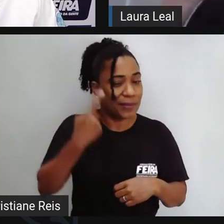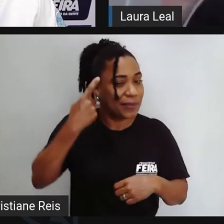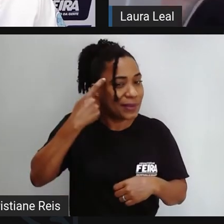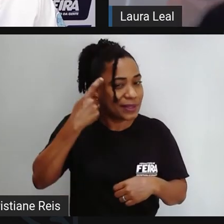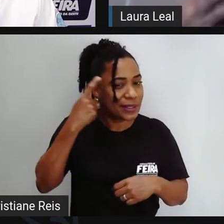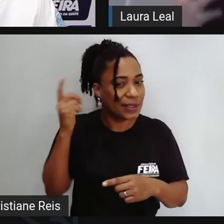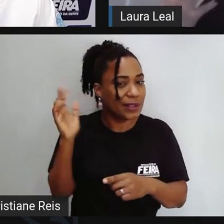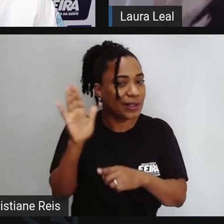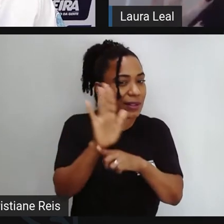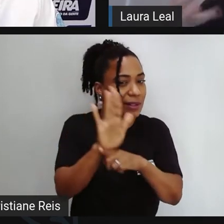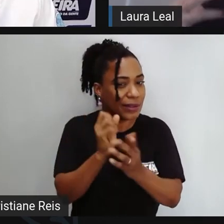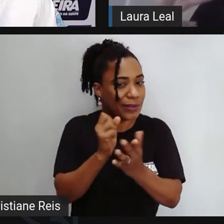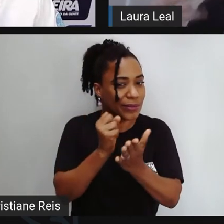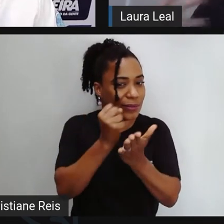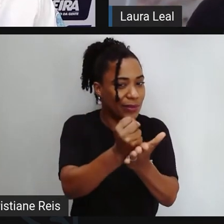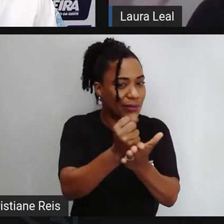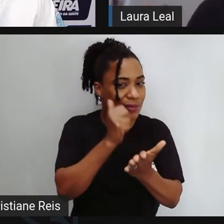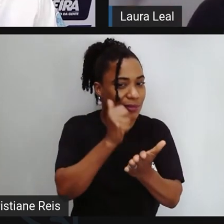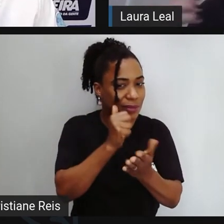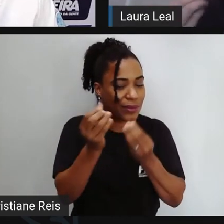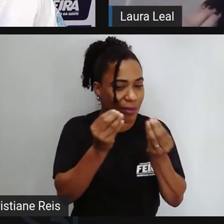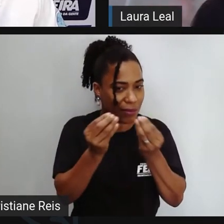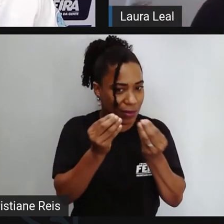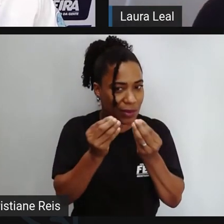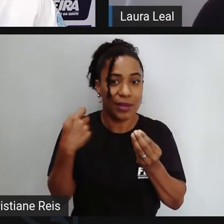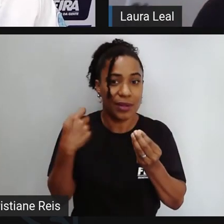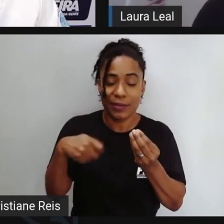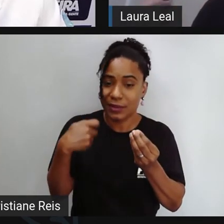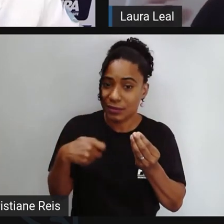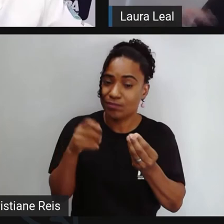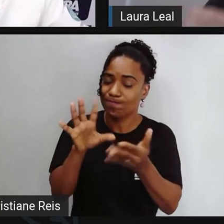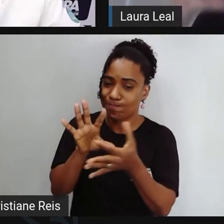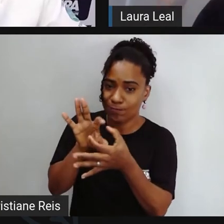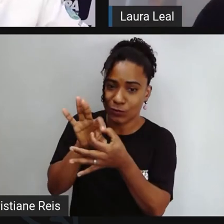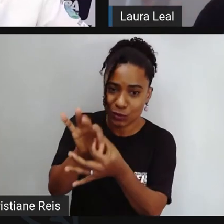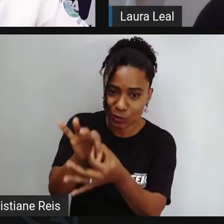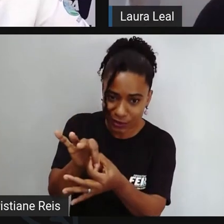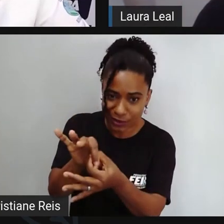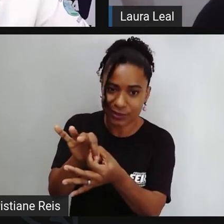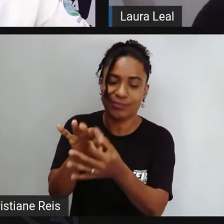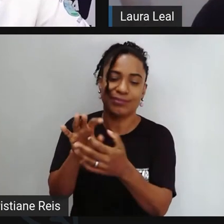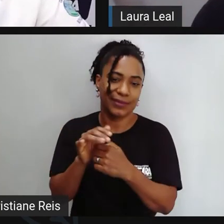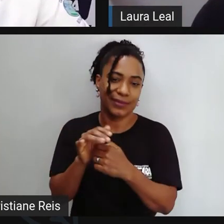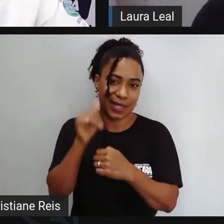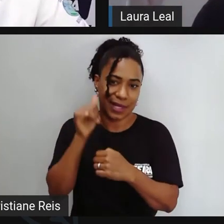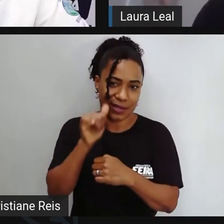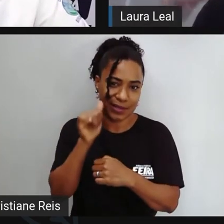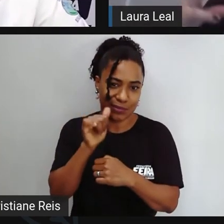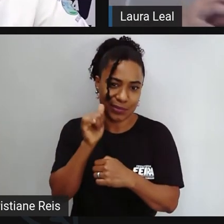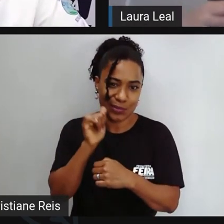que a gente gosta mais, se associa mais, dá mais valor a coisas